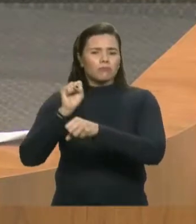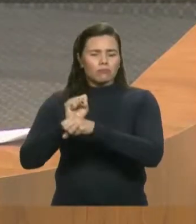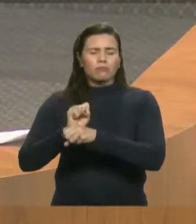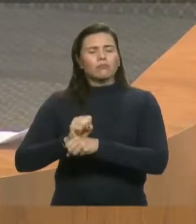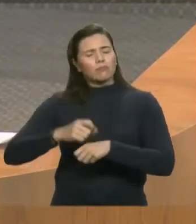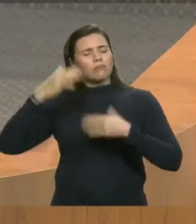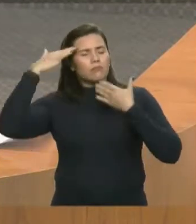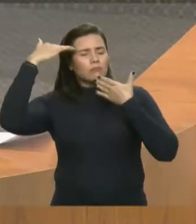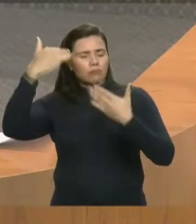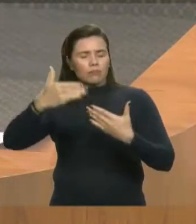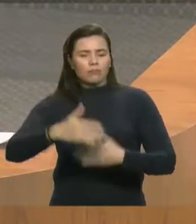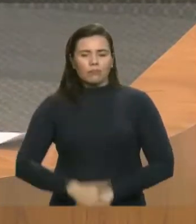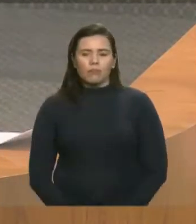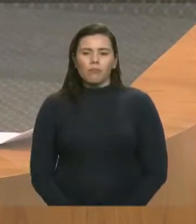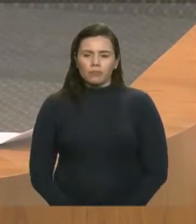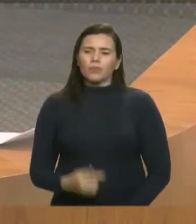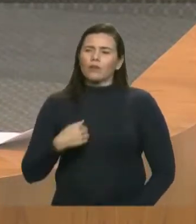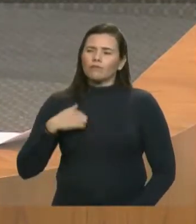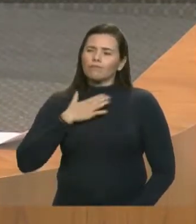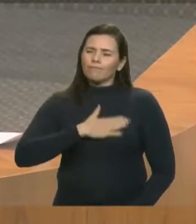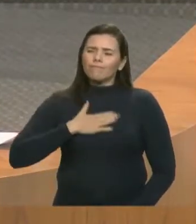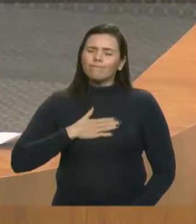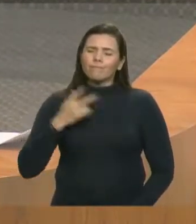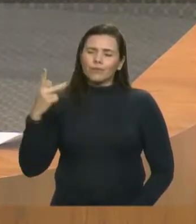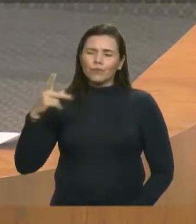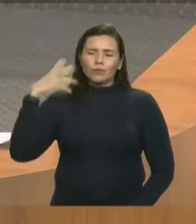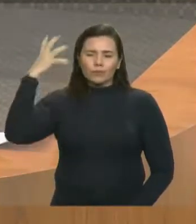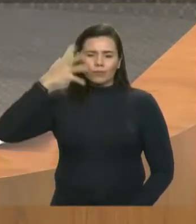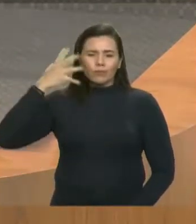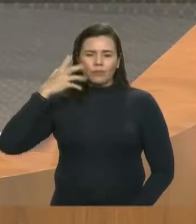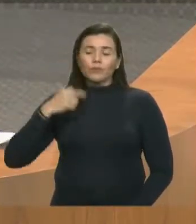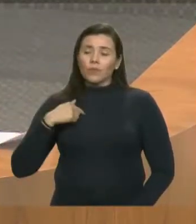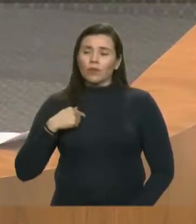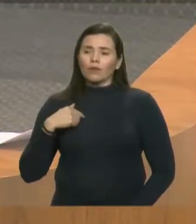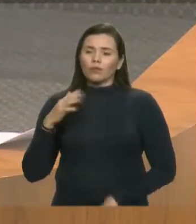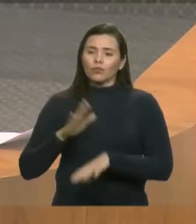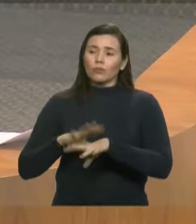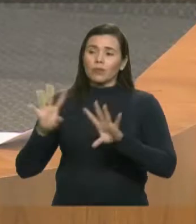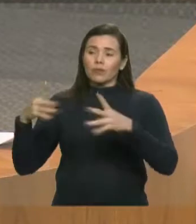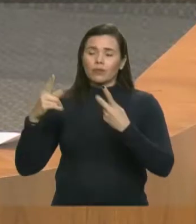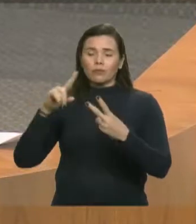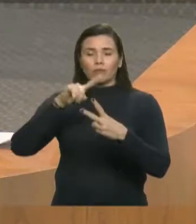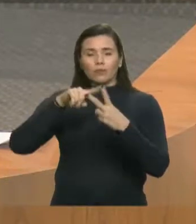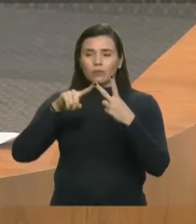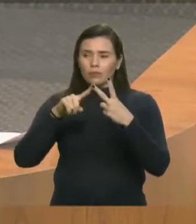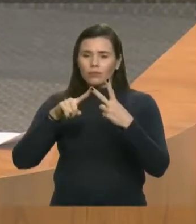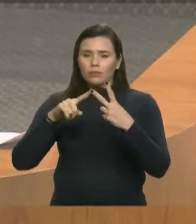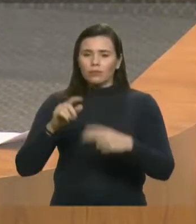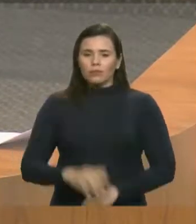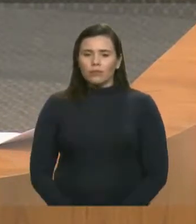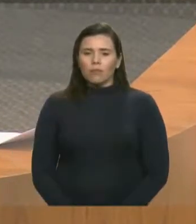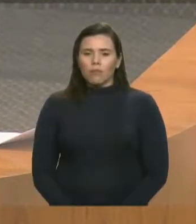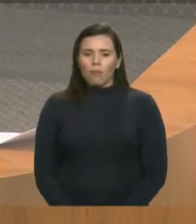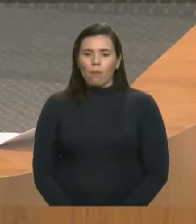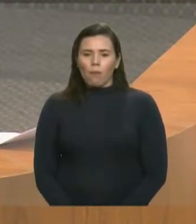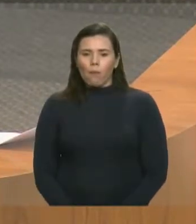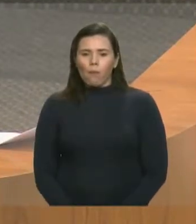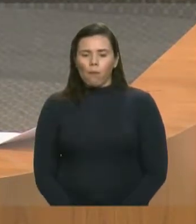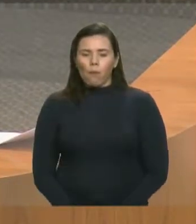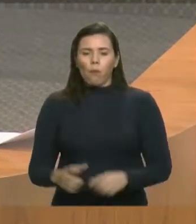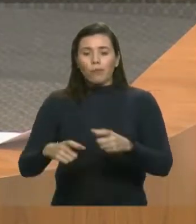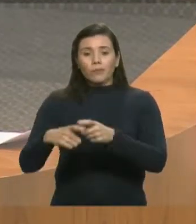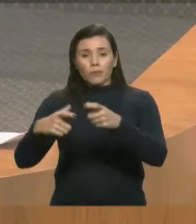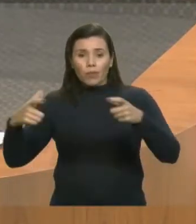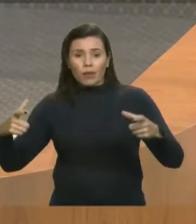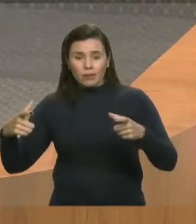seu pronunciamento e destaco da sua fala duas coisas. Primeiro, que aumentar a área de desmatamento é